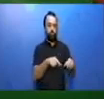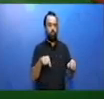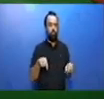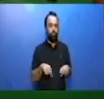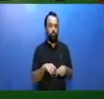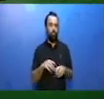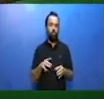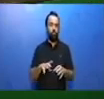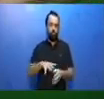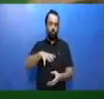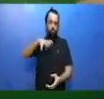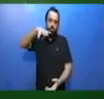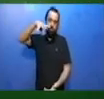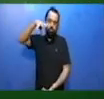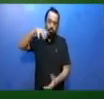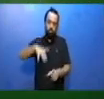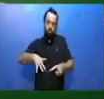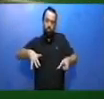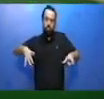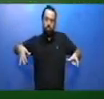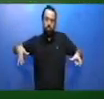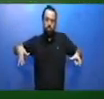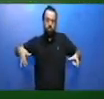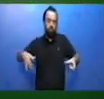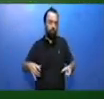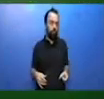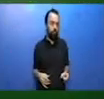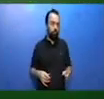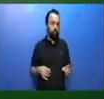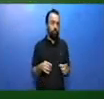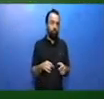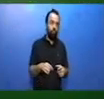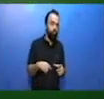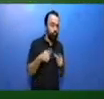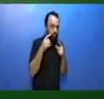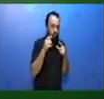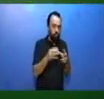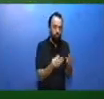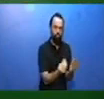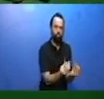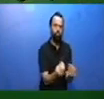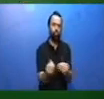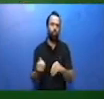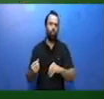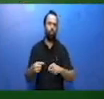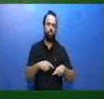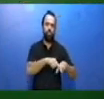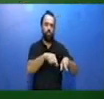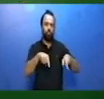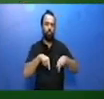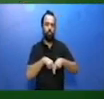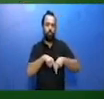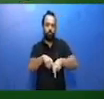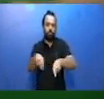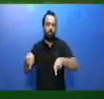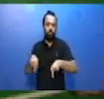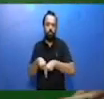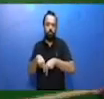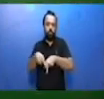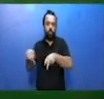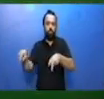mais ampla. Que nessa imagem eu vejo vários quarteirões. Porque um conjunto